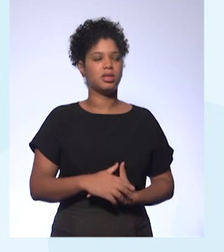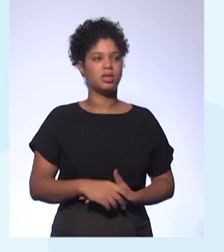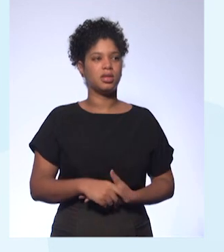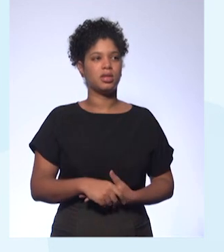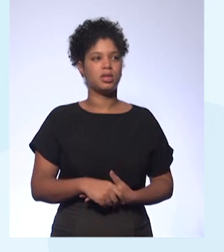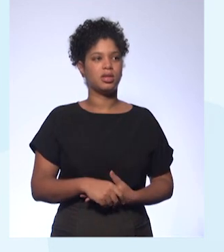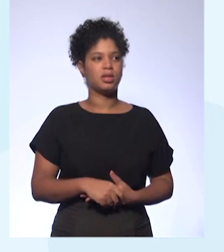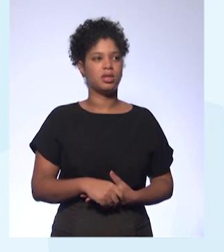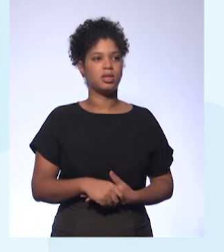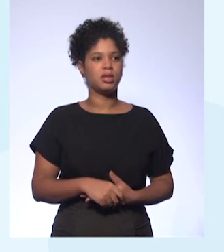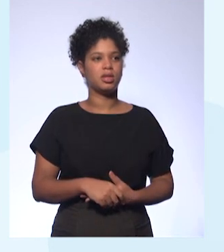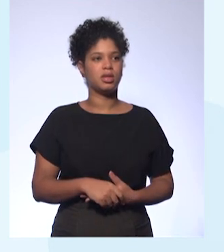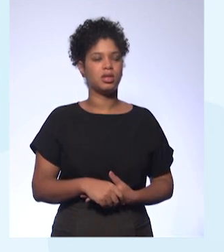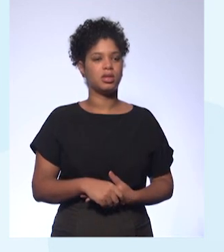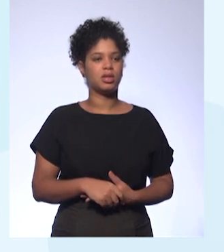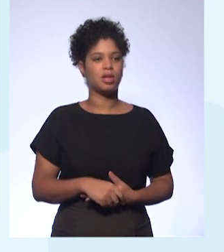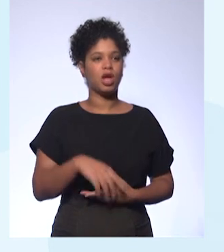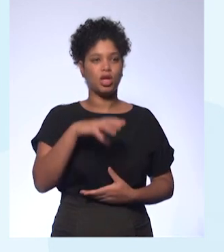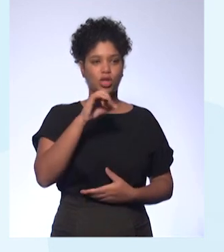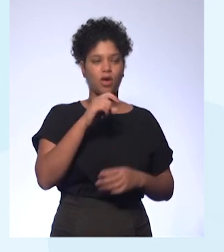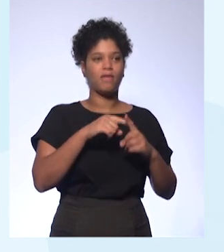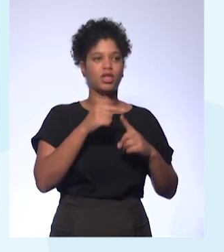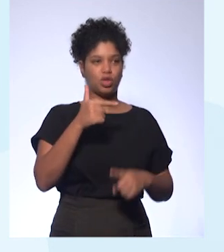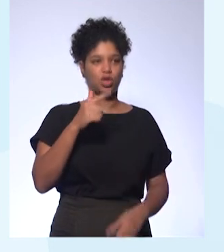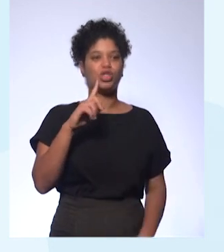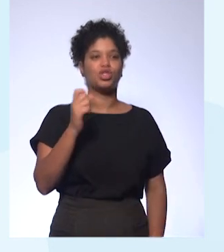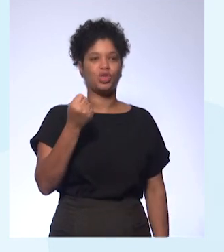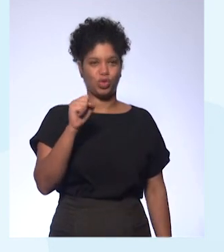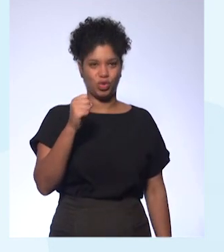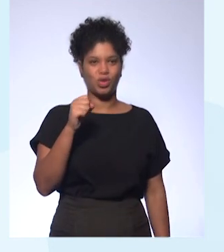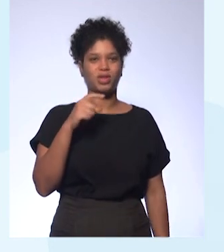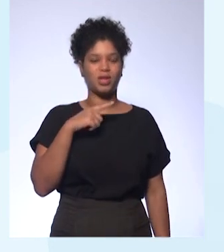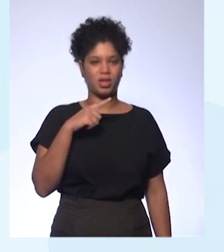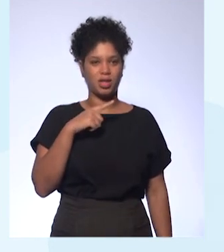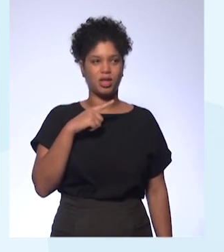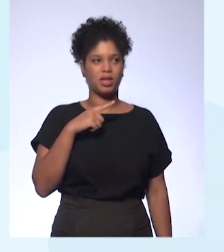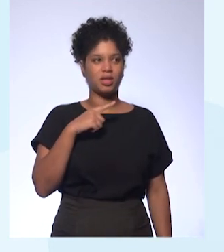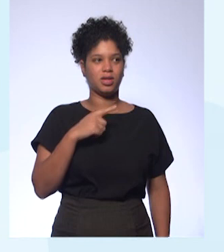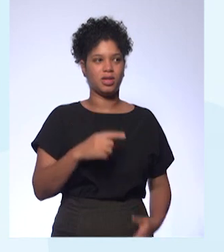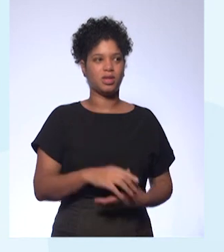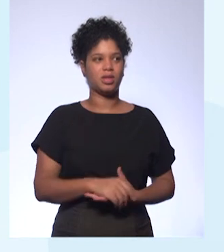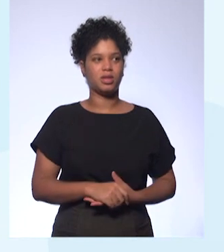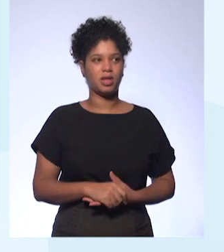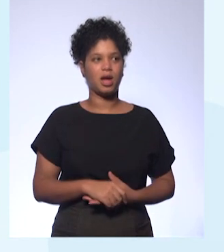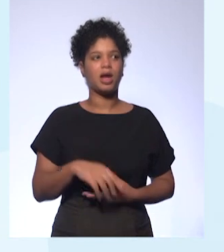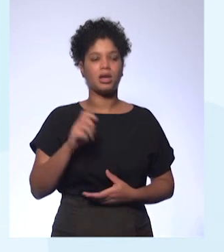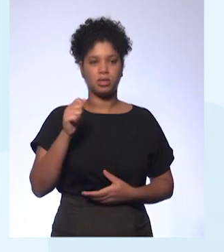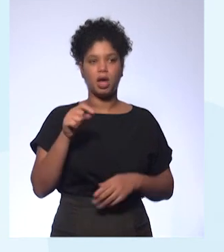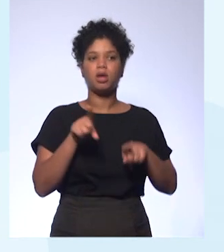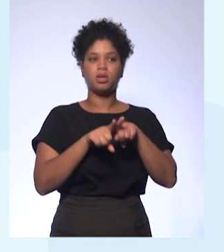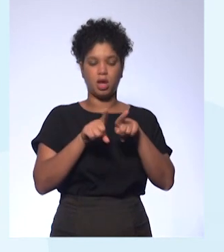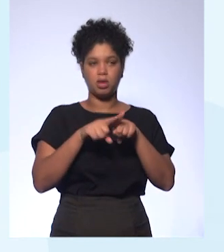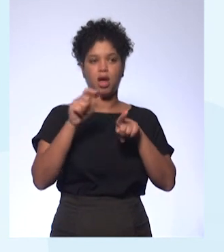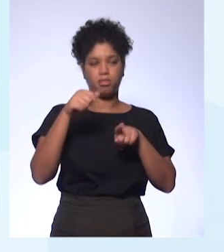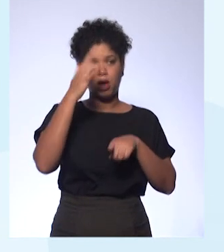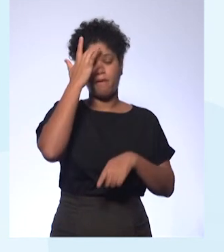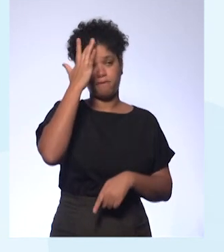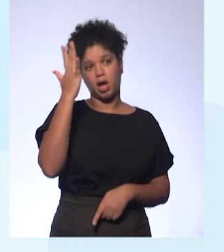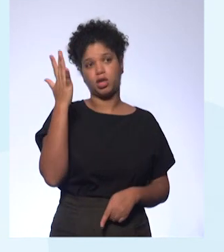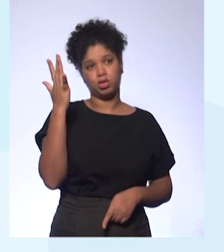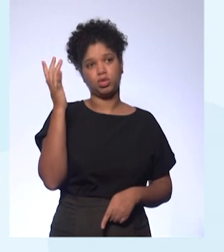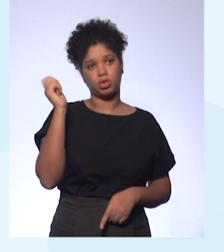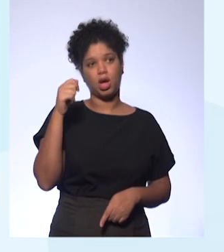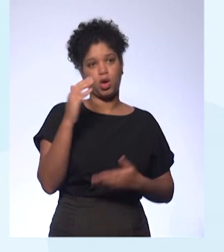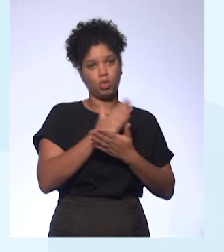não, aqui, ó, 9 vezes 2, 18. Então, podemos fazer dessa maneira também, que pode ser mais